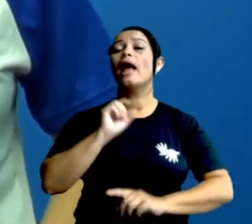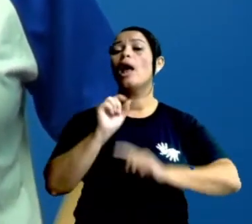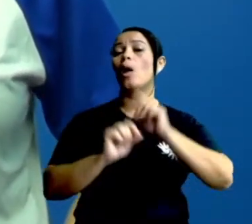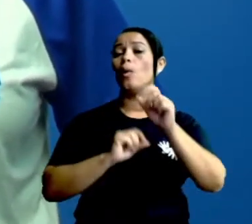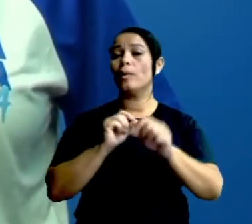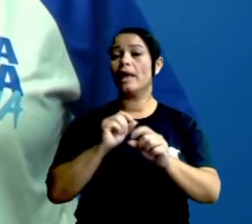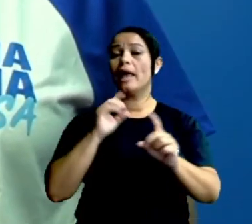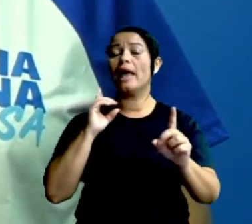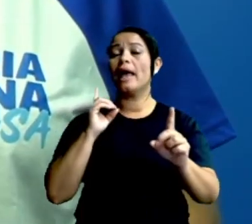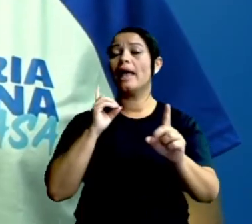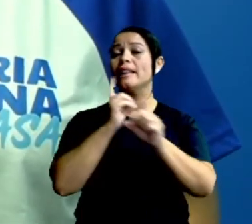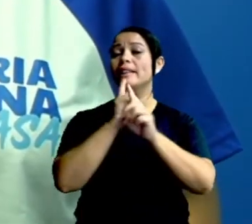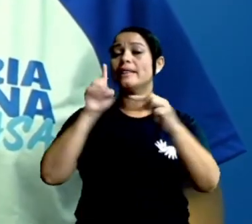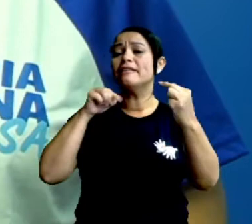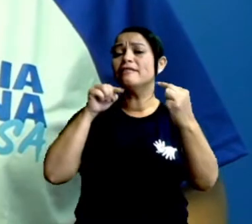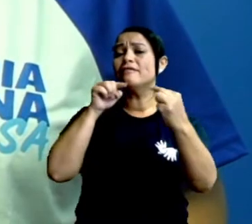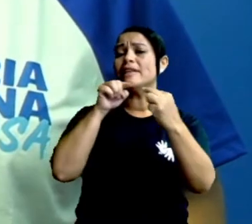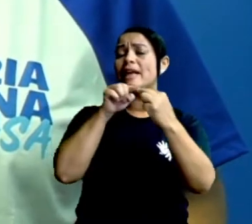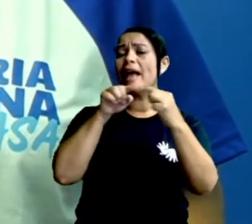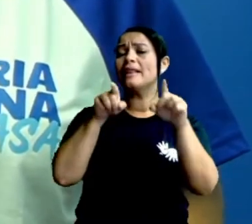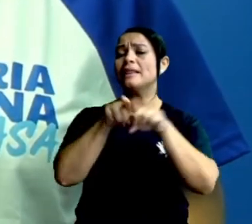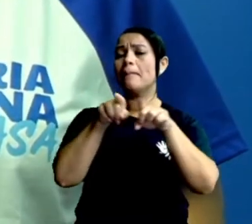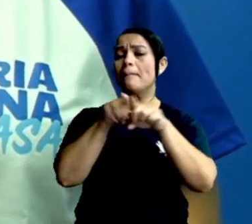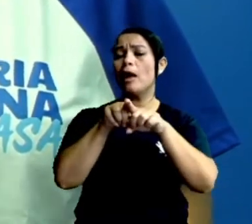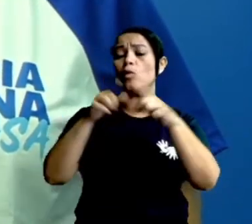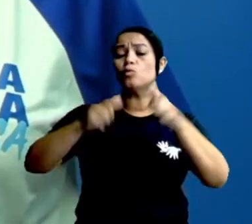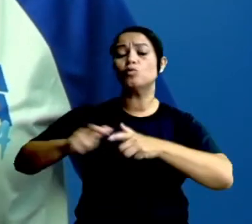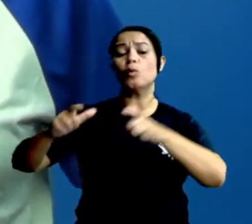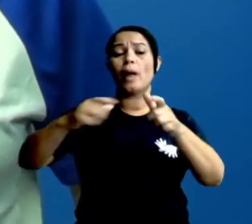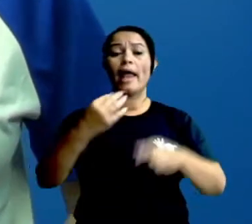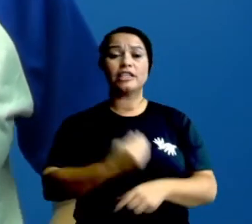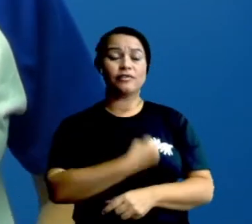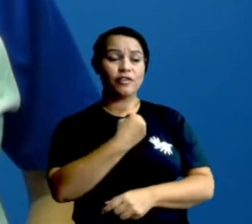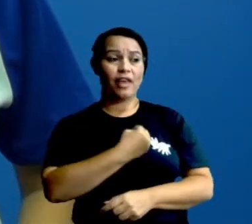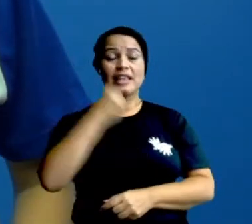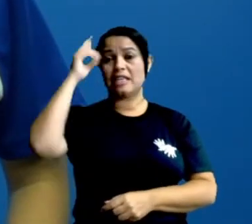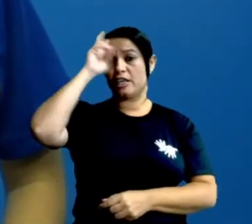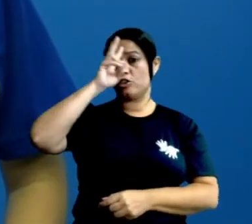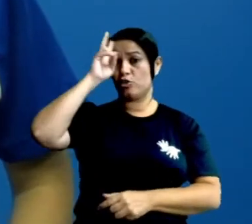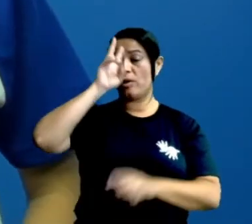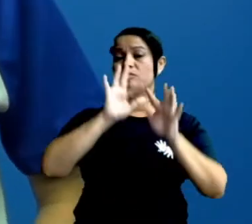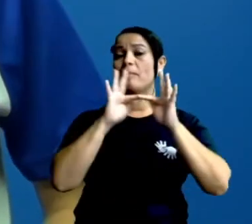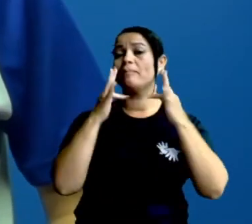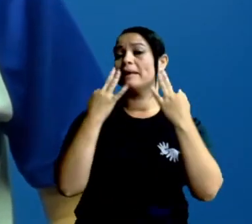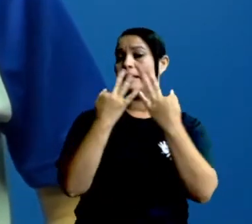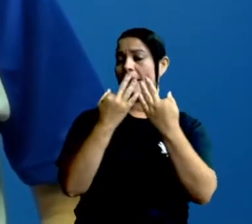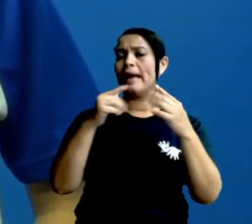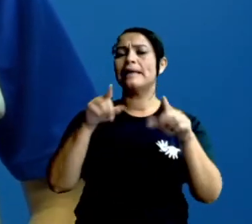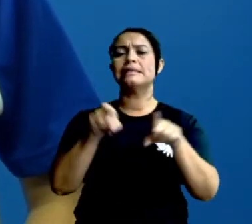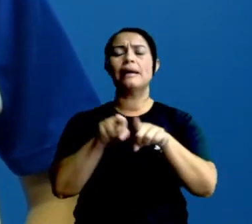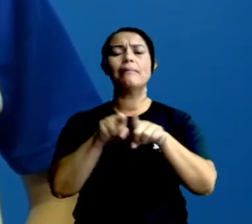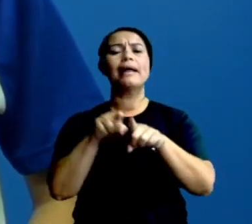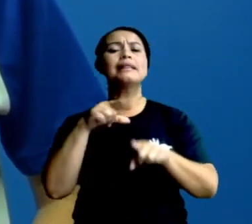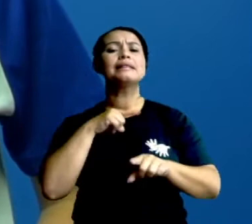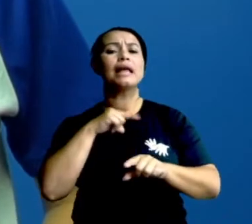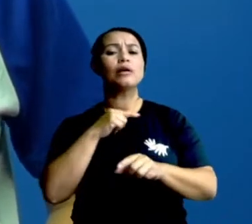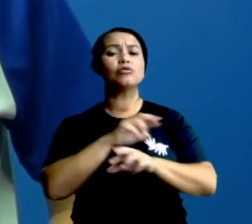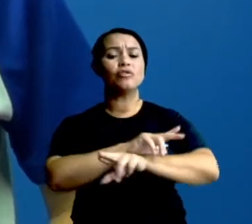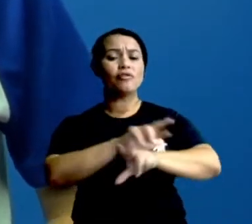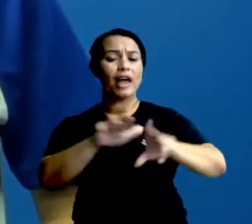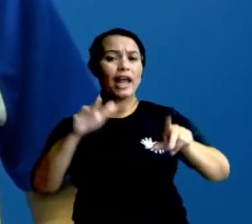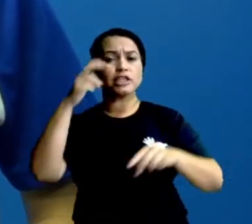seriam identificar os seus lugares de vivência e em suas histórias familiares elementos de distintas